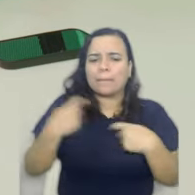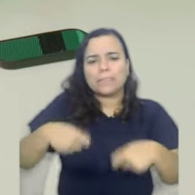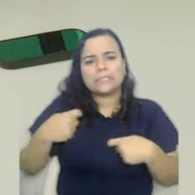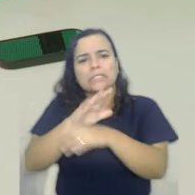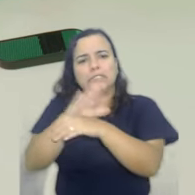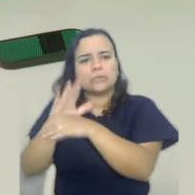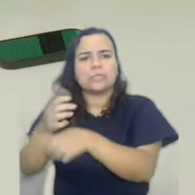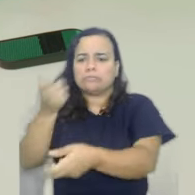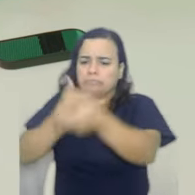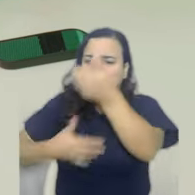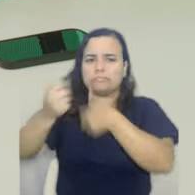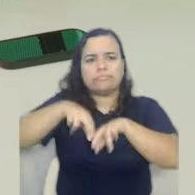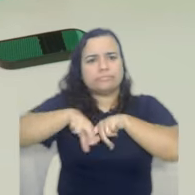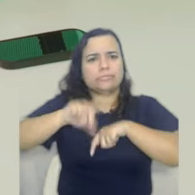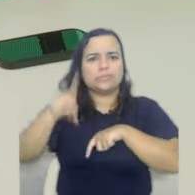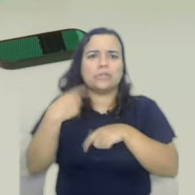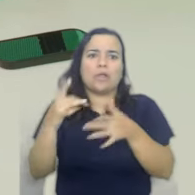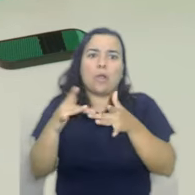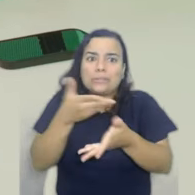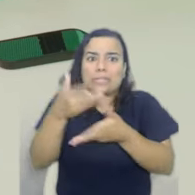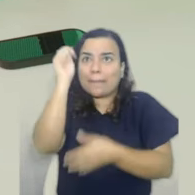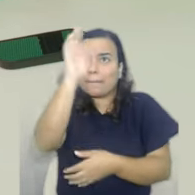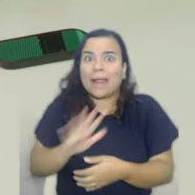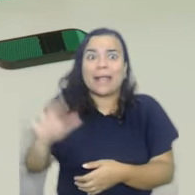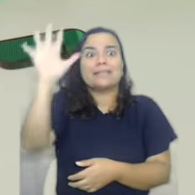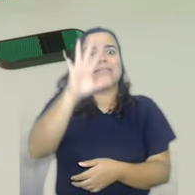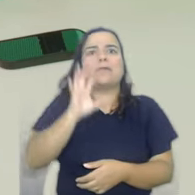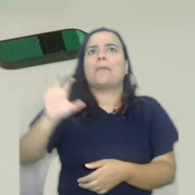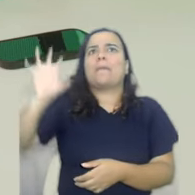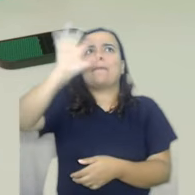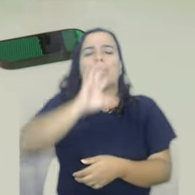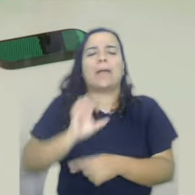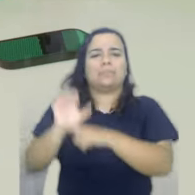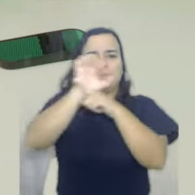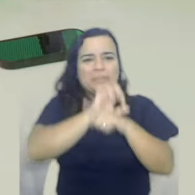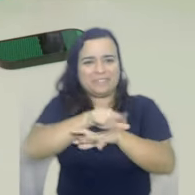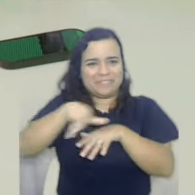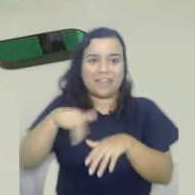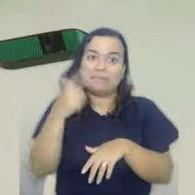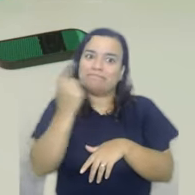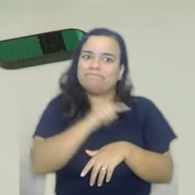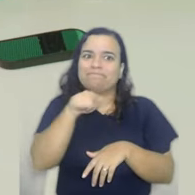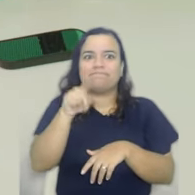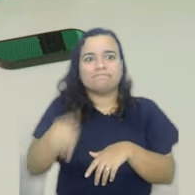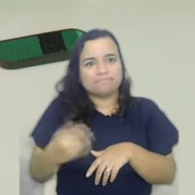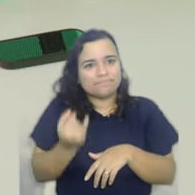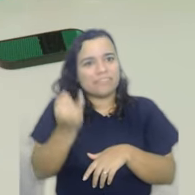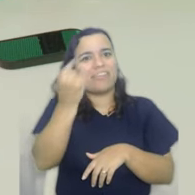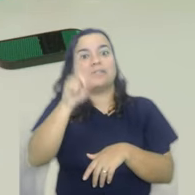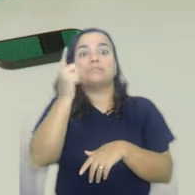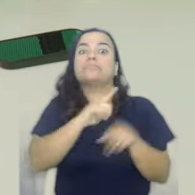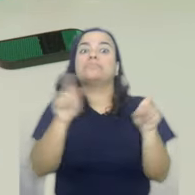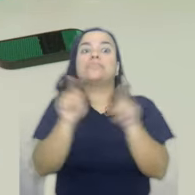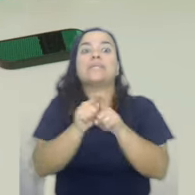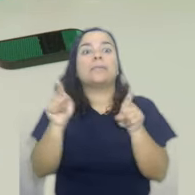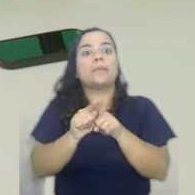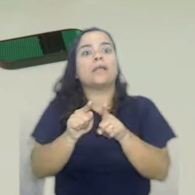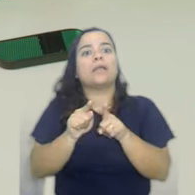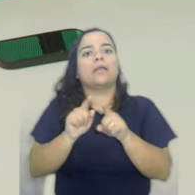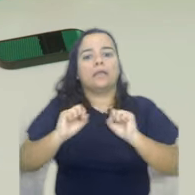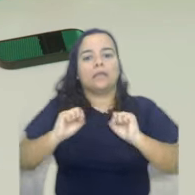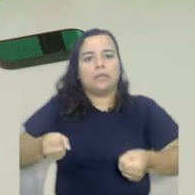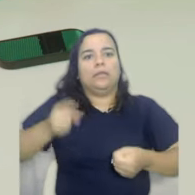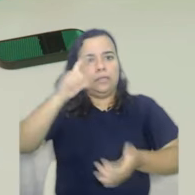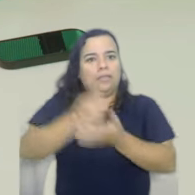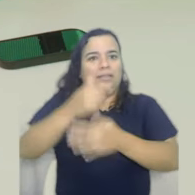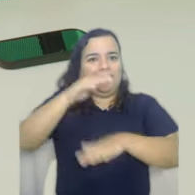conseguiu ter contato com gente do Brasil todo e isso é muito importante até pra gente conseguir até pra gente ter tomado a decisão